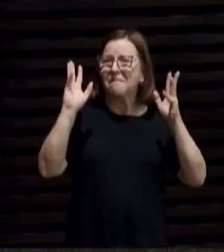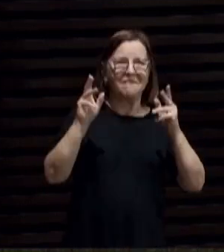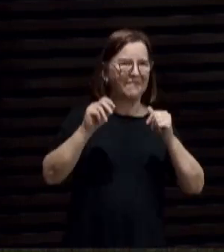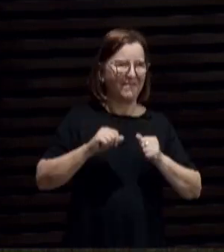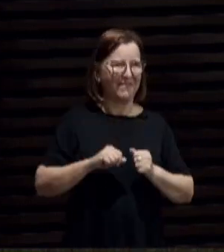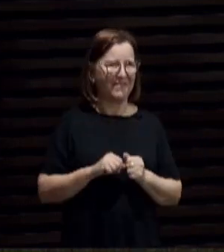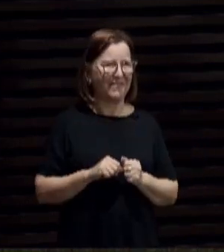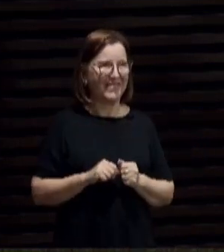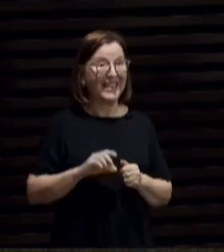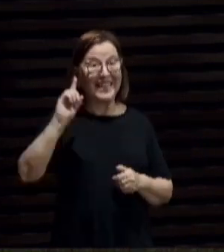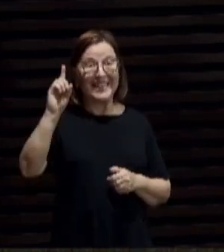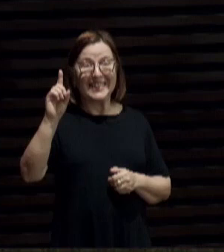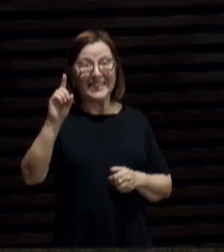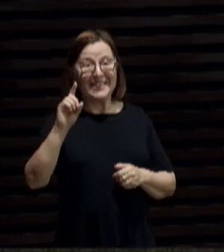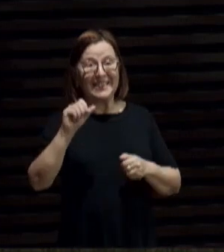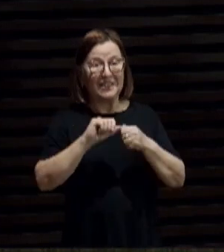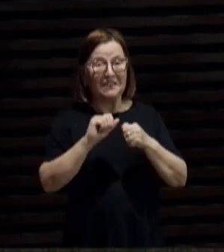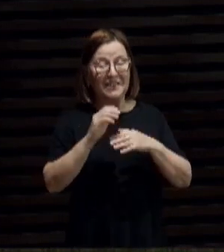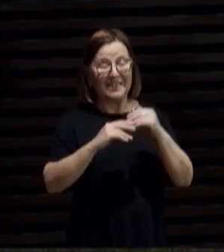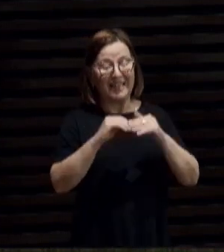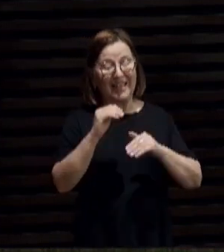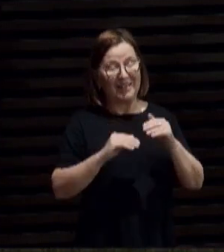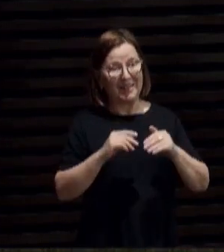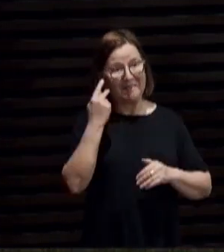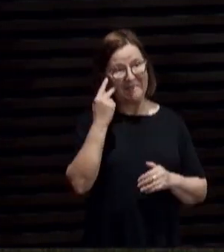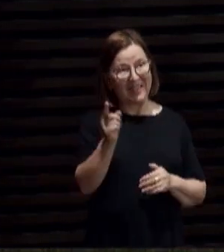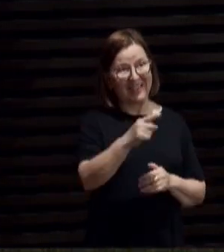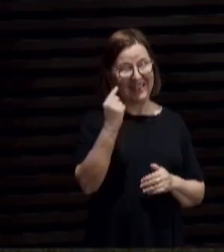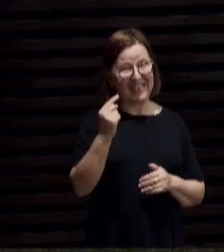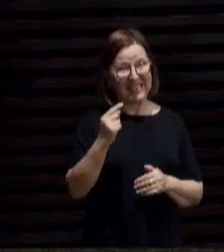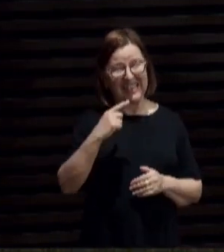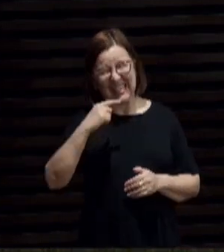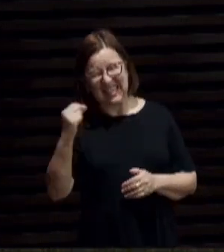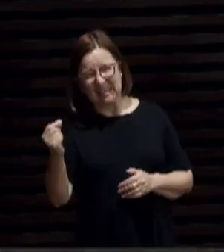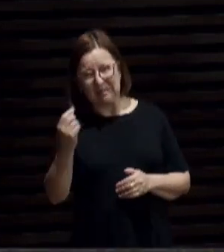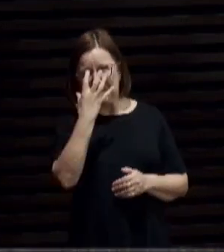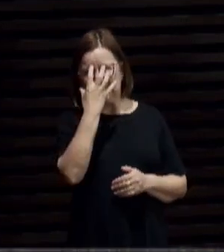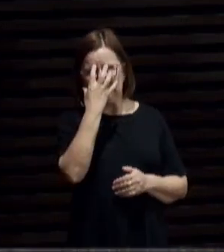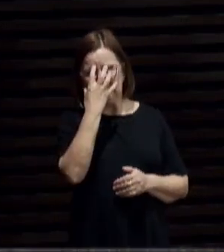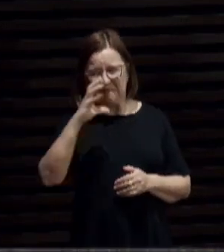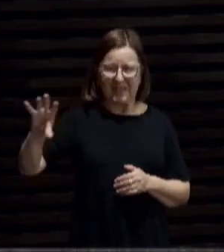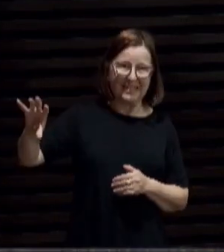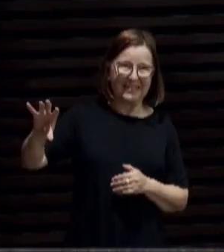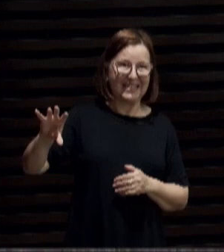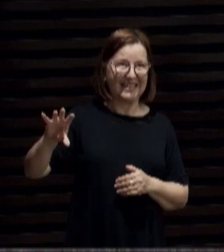Maravilhoso. Deus tratou conosco para a gente sair das máscaras, para a gente